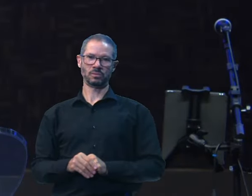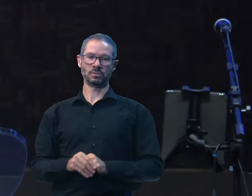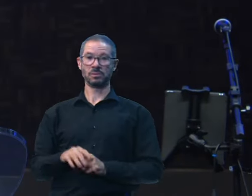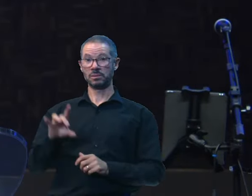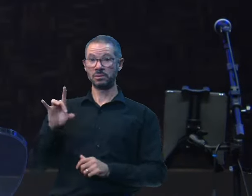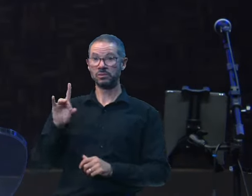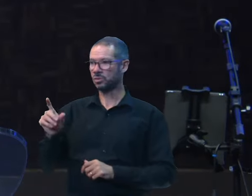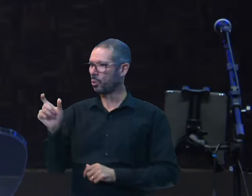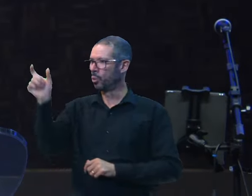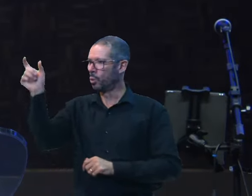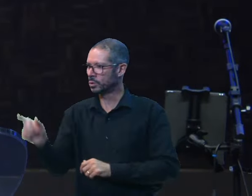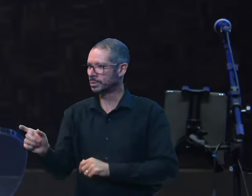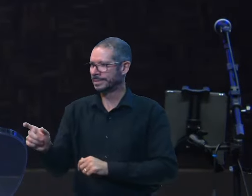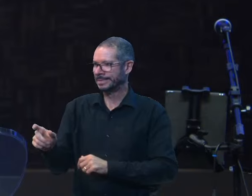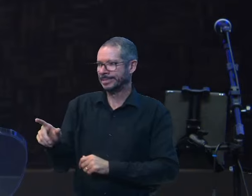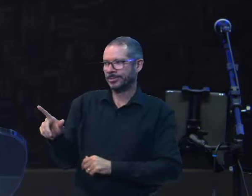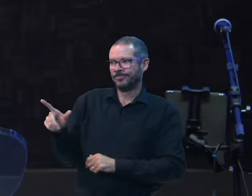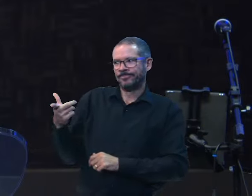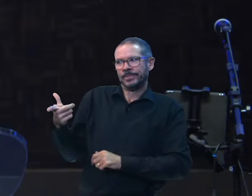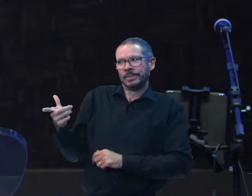só para que o outro não tenha.